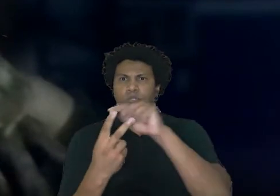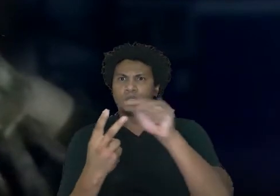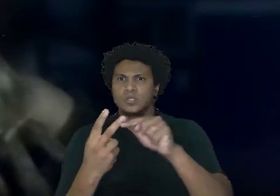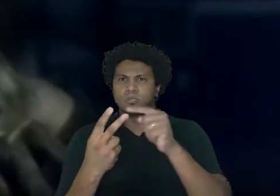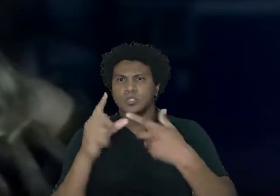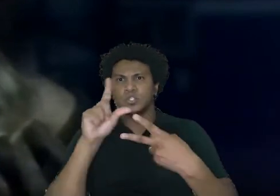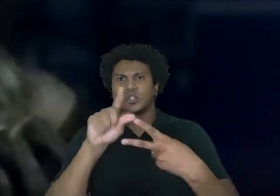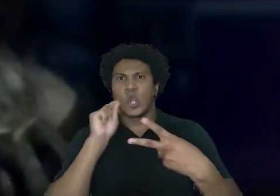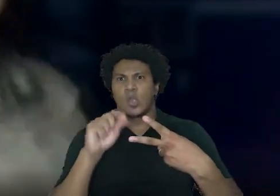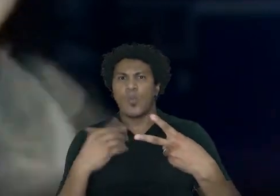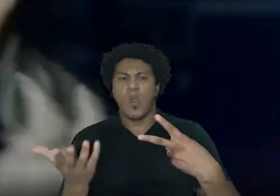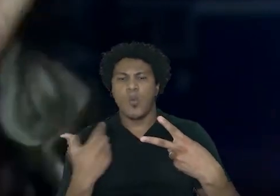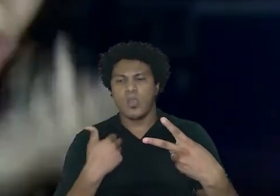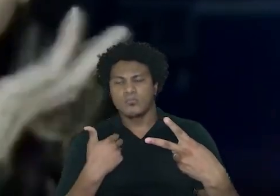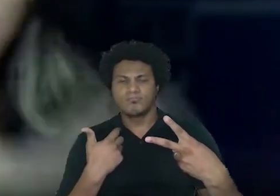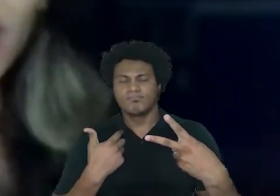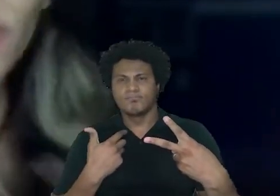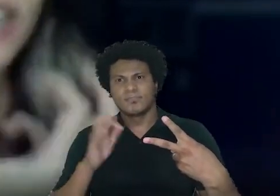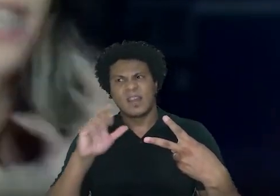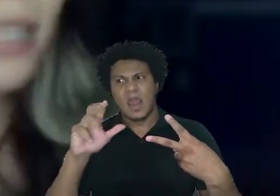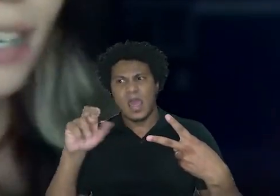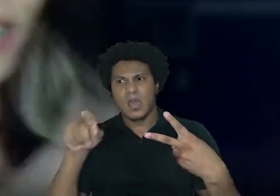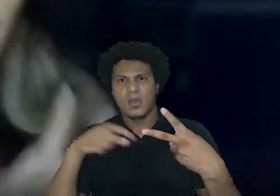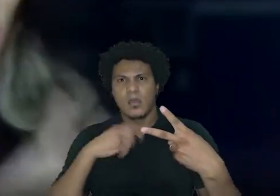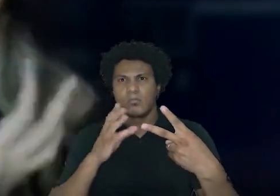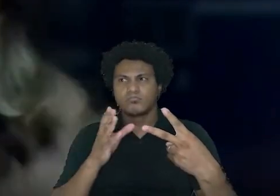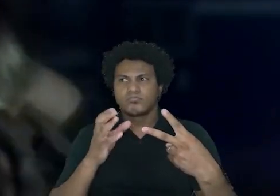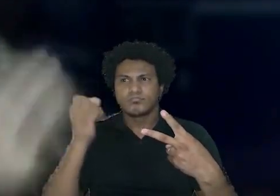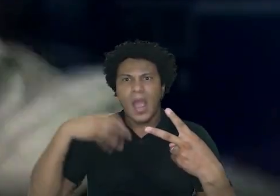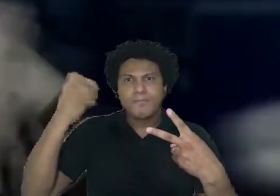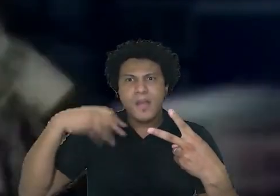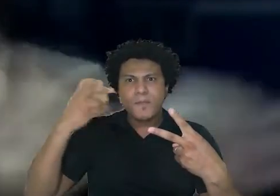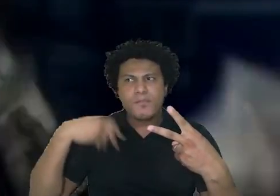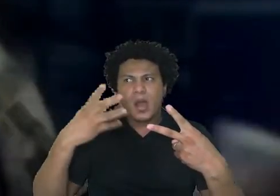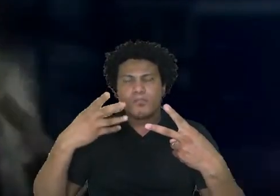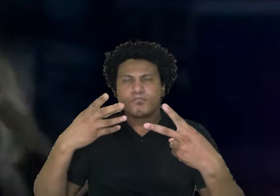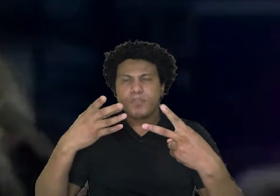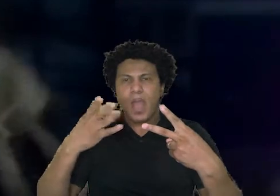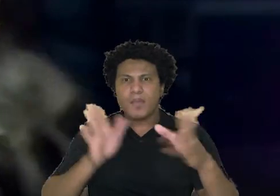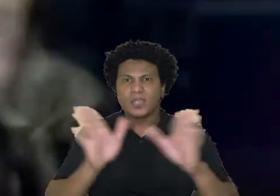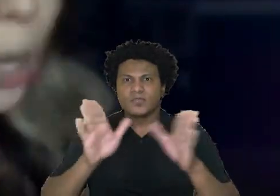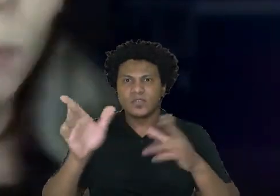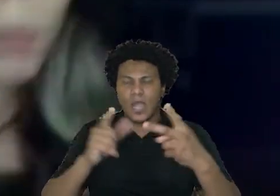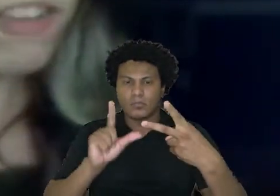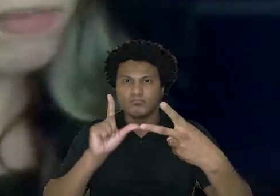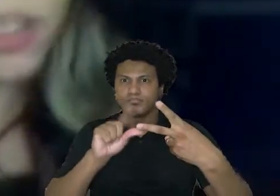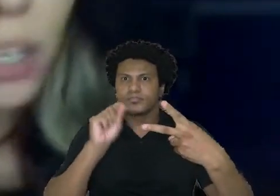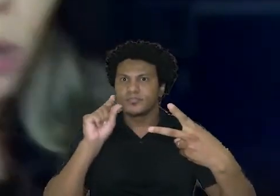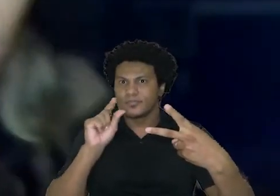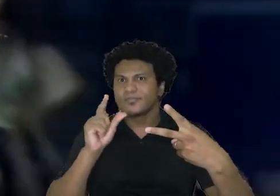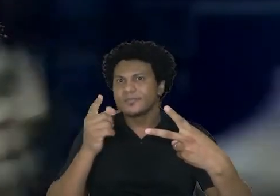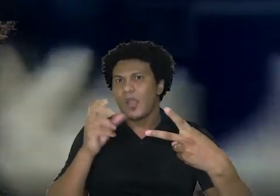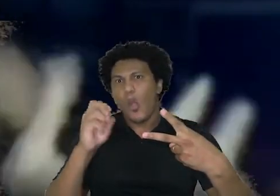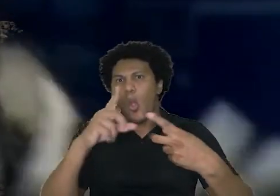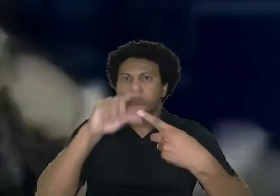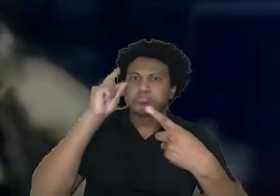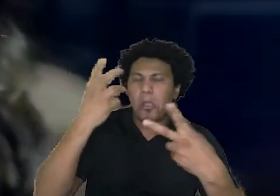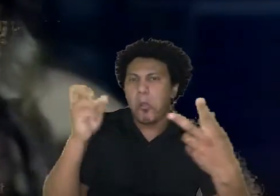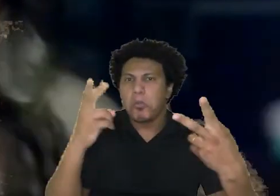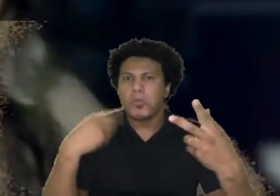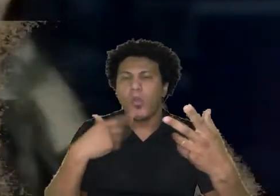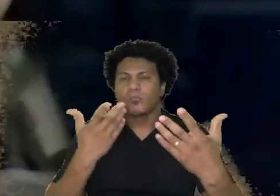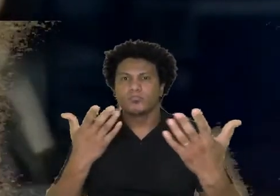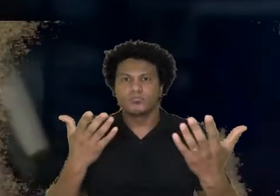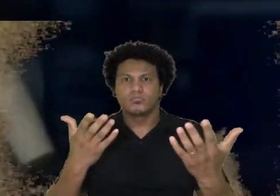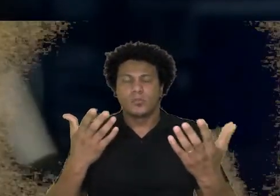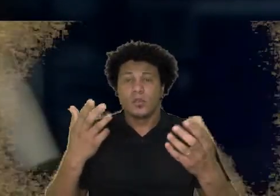uma possibilidade de realmente fica muito rico, fica interessante. Então, eu fico pensando, se eu tiver duas obras para escolher, eu muito provavelmente vou escolher ver a